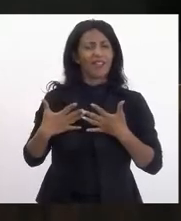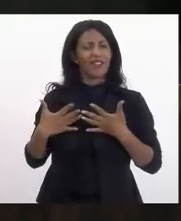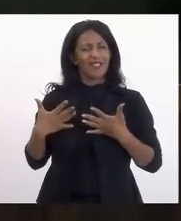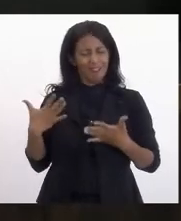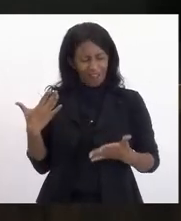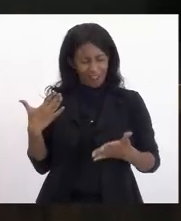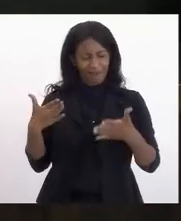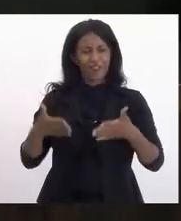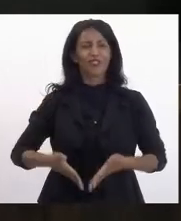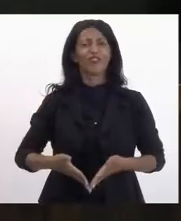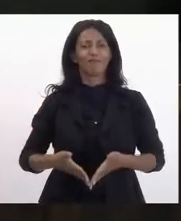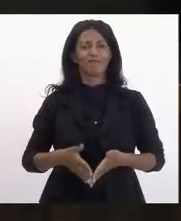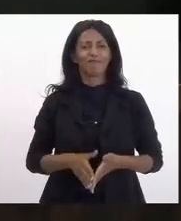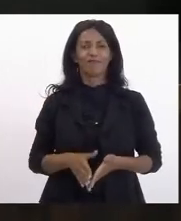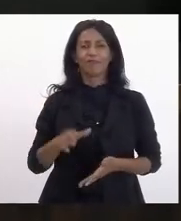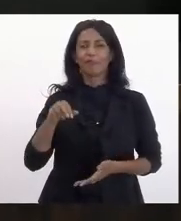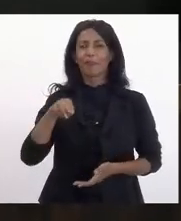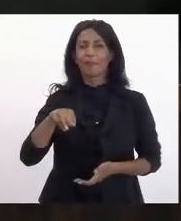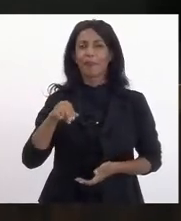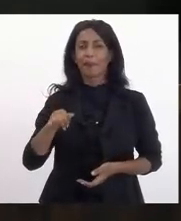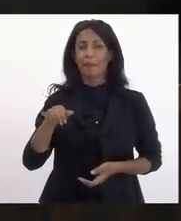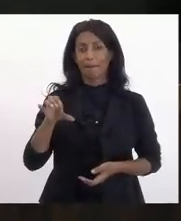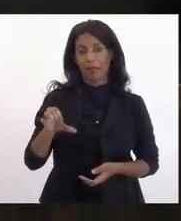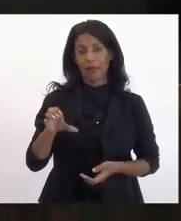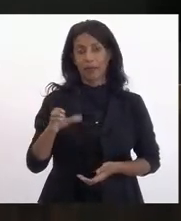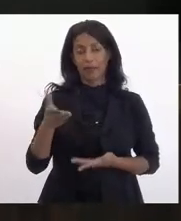chegar. Deputado Carlos Mink.